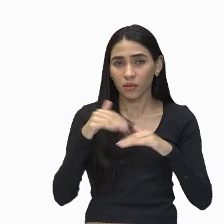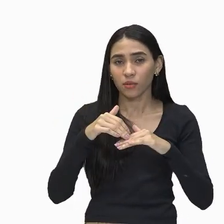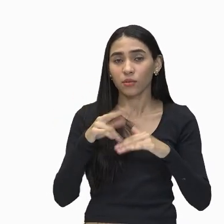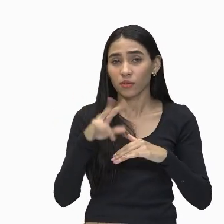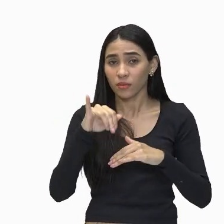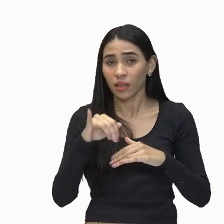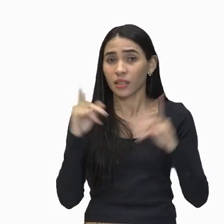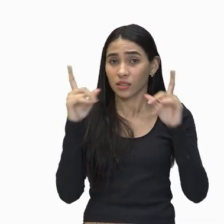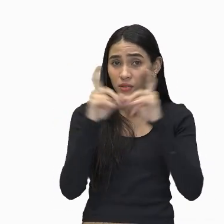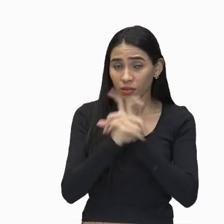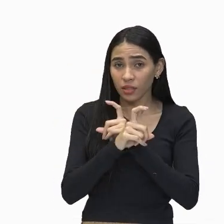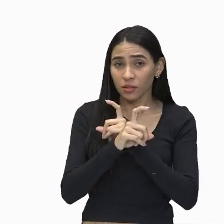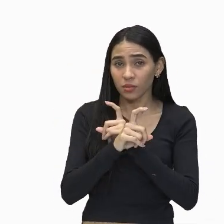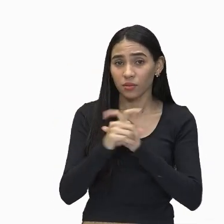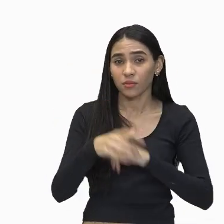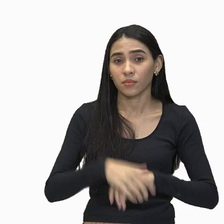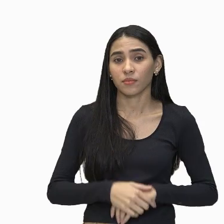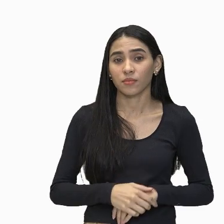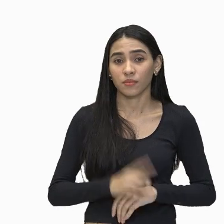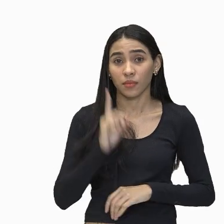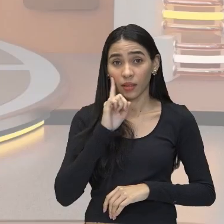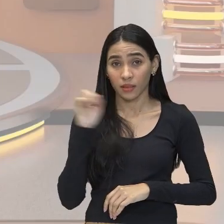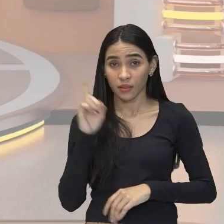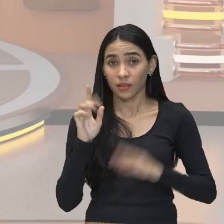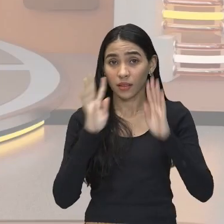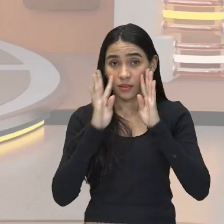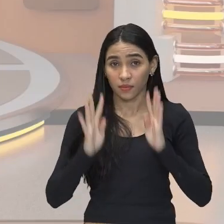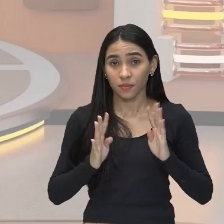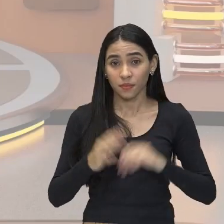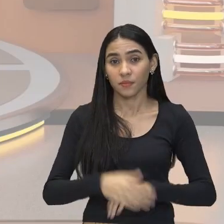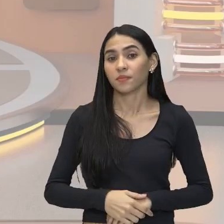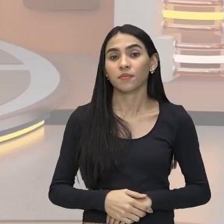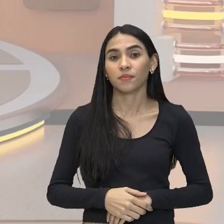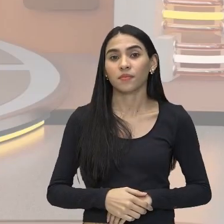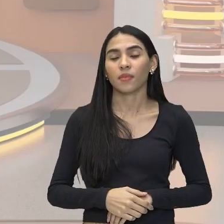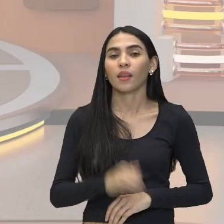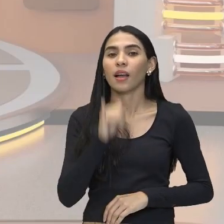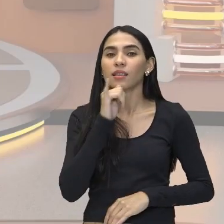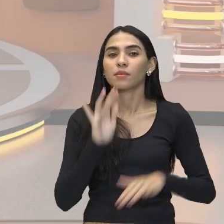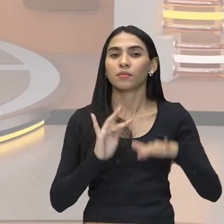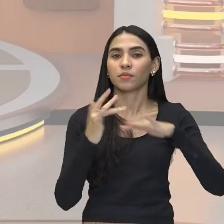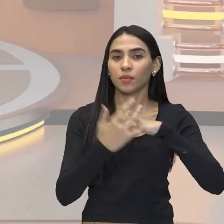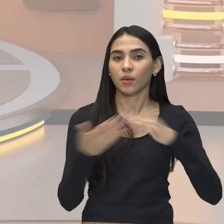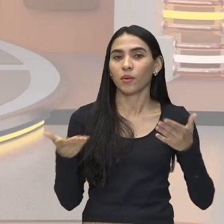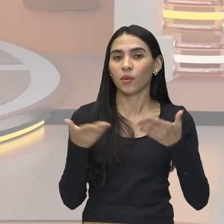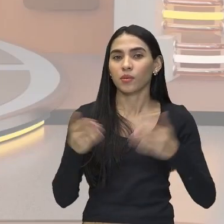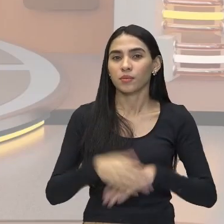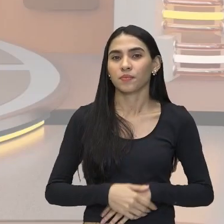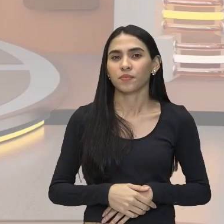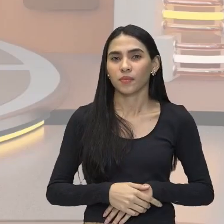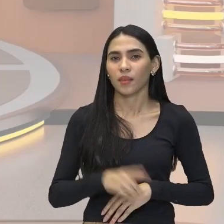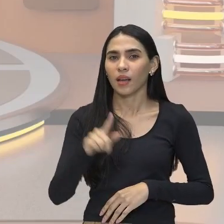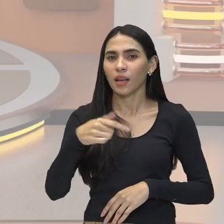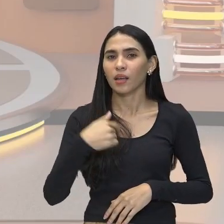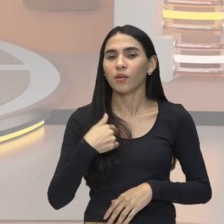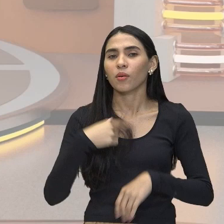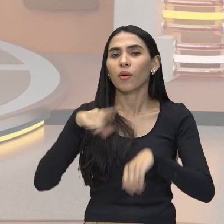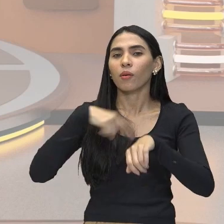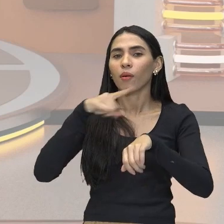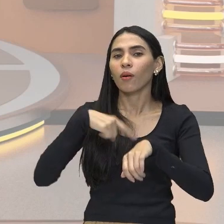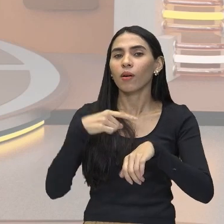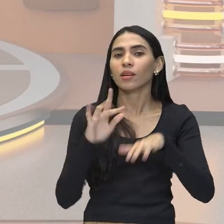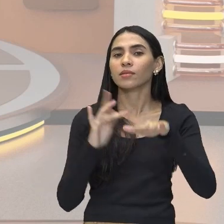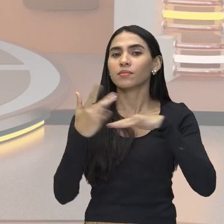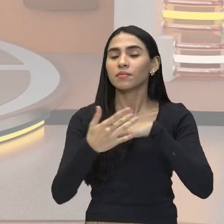cotidiano. Aqui eu chamo a atenção, por exemplo, olha as nossas redes sociais de hoje. Quanto tempo eu perco nas redes